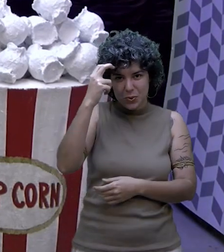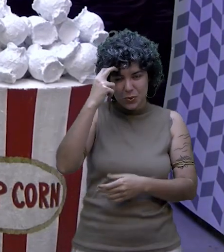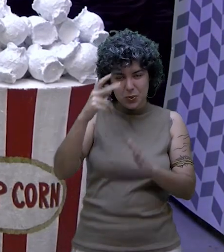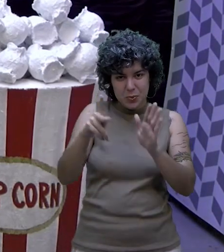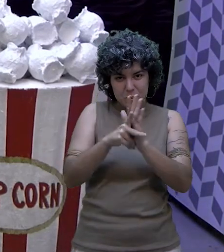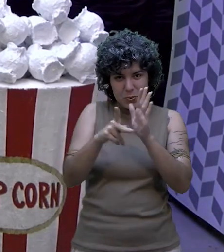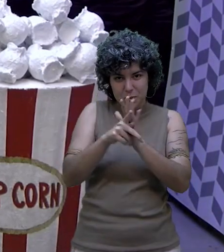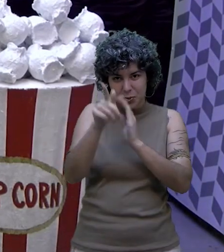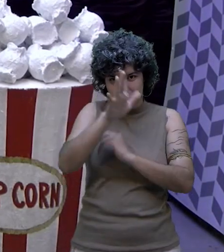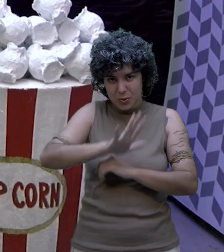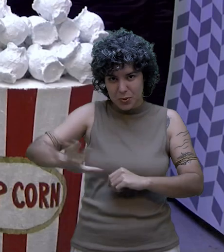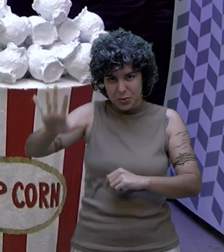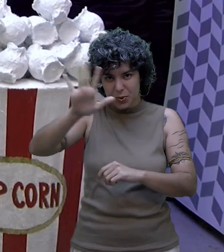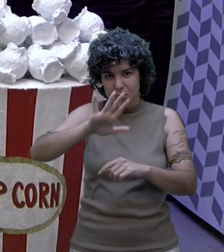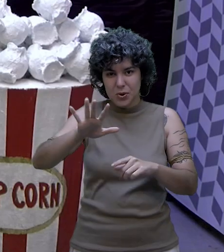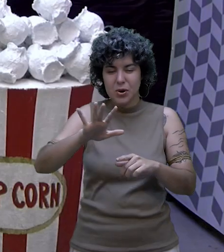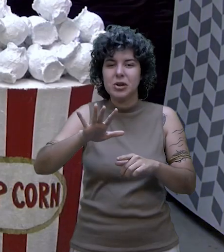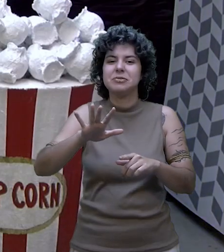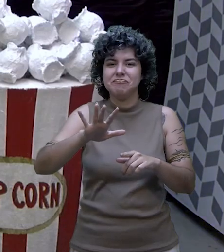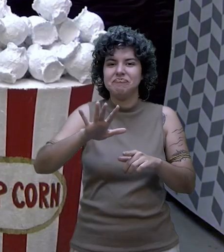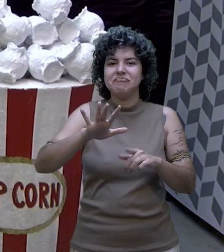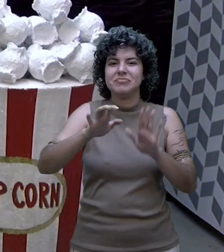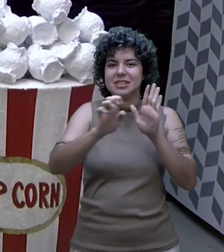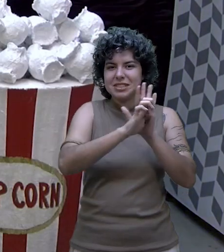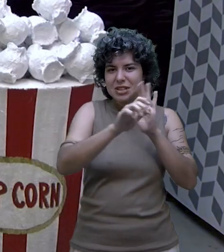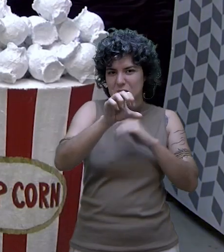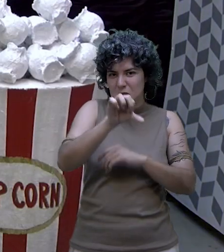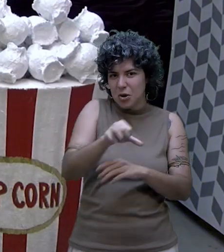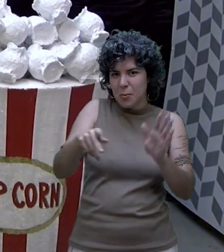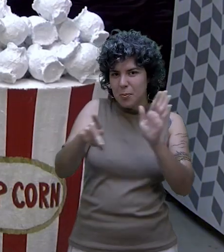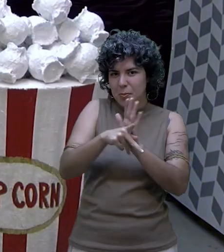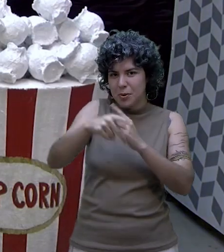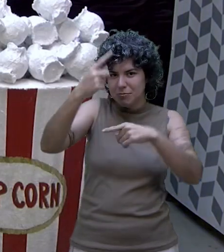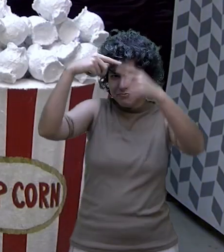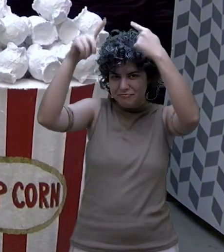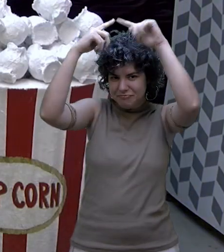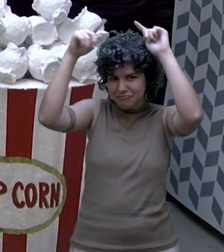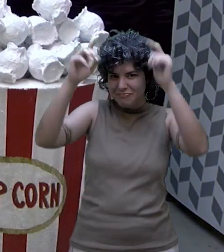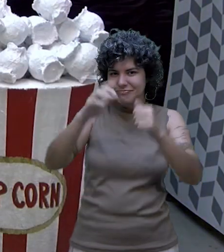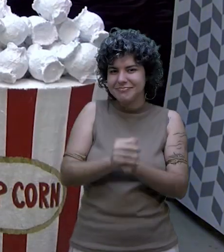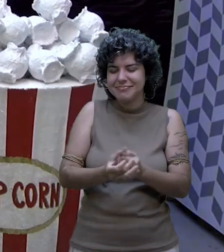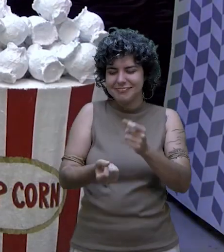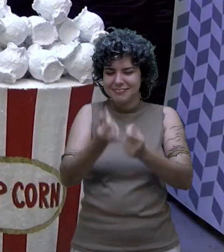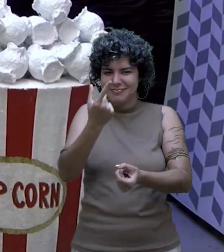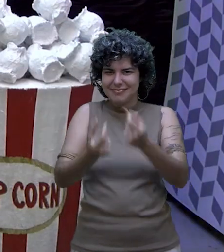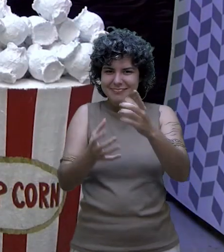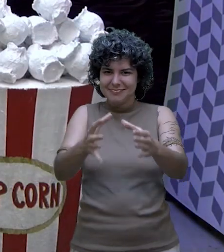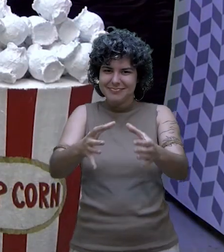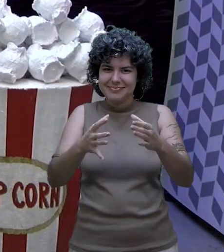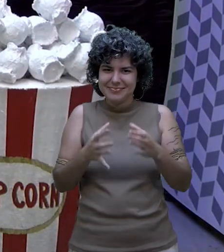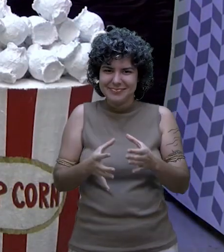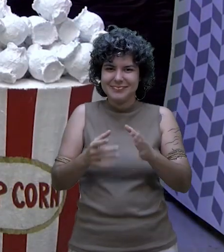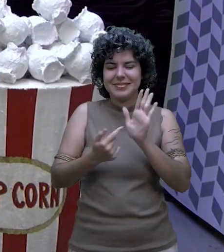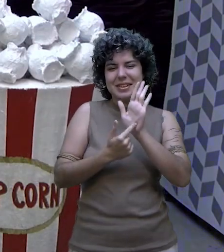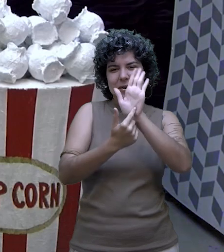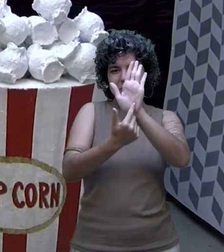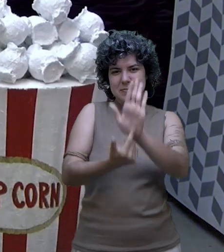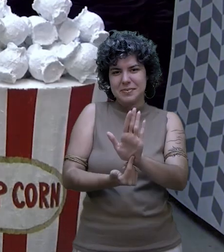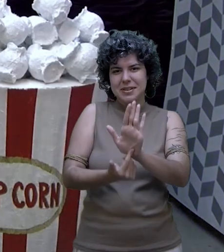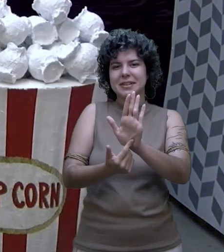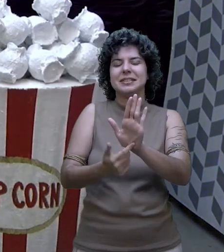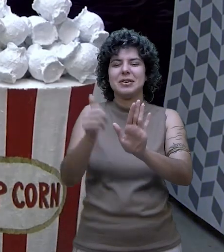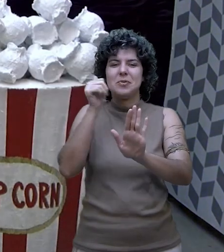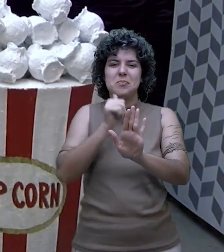através do edital 9 da Lei Paulo Gustavo. Pega Pipoca, um programa idealizado, escrito, apresentado e dirigido